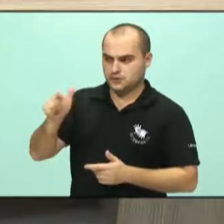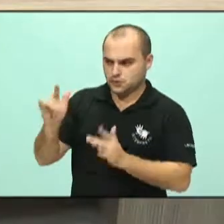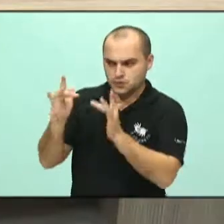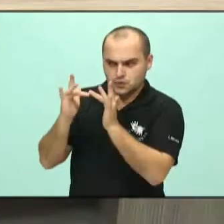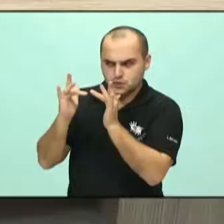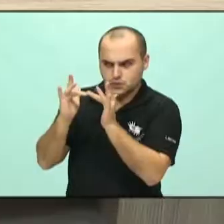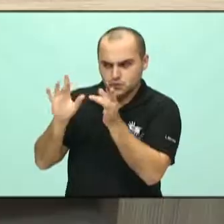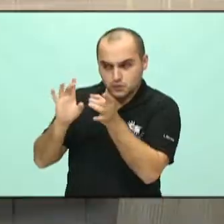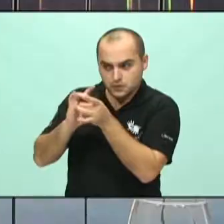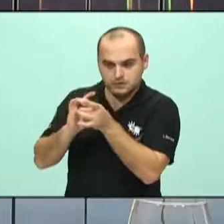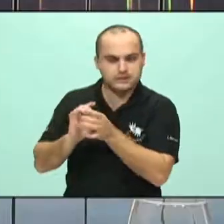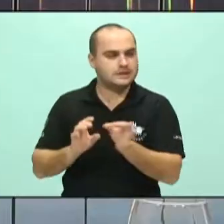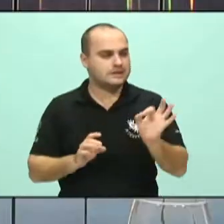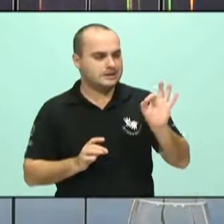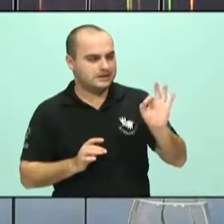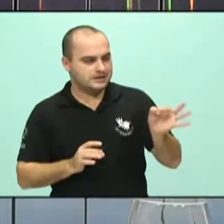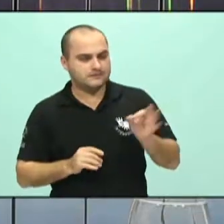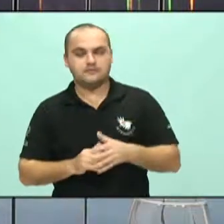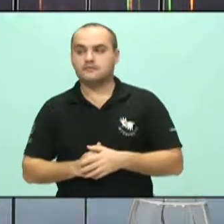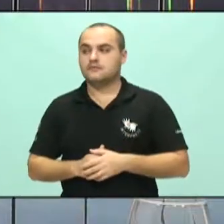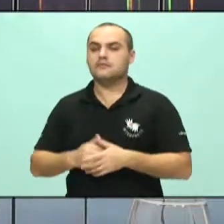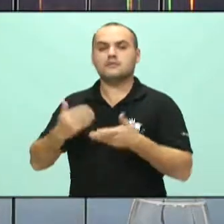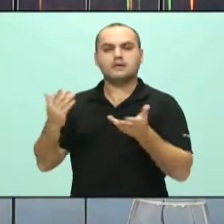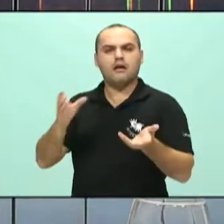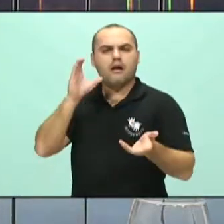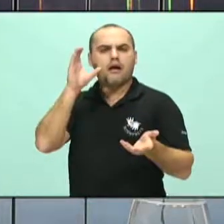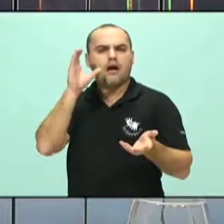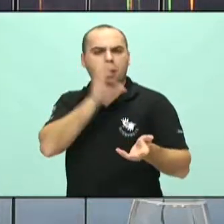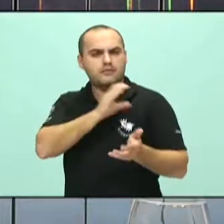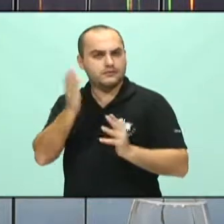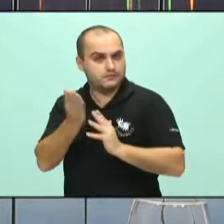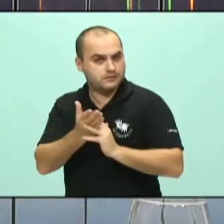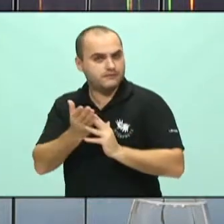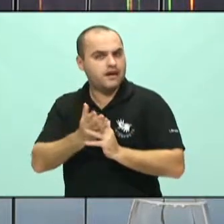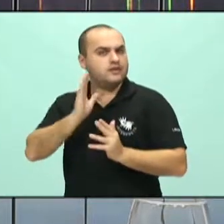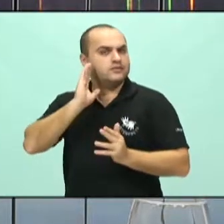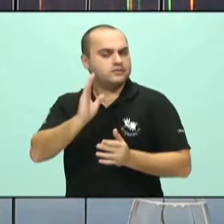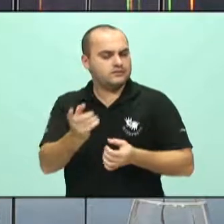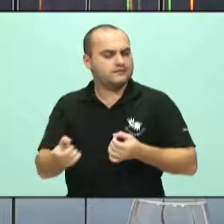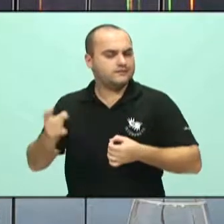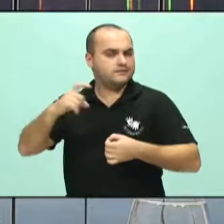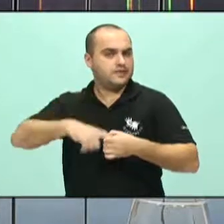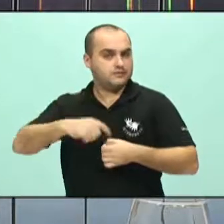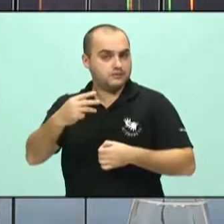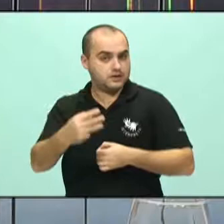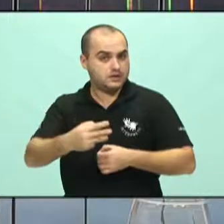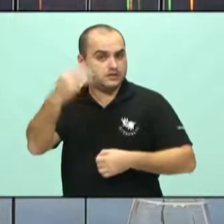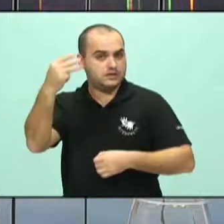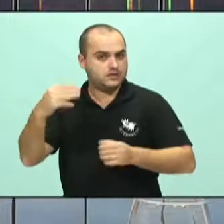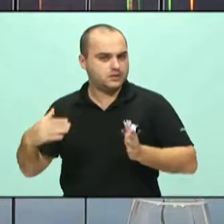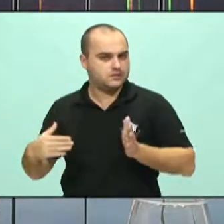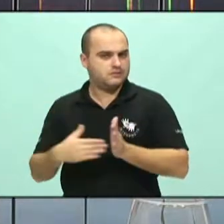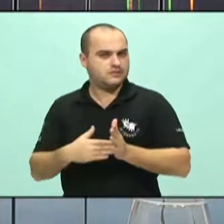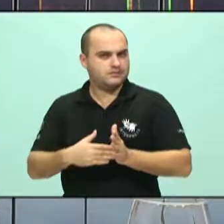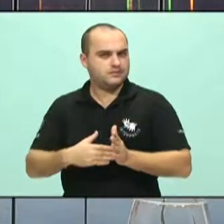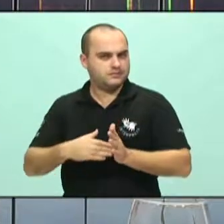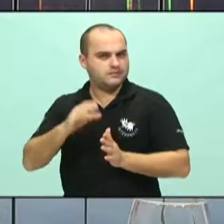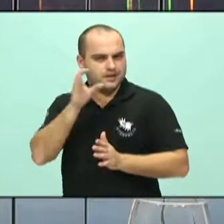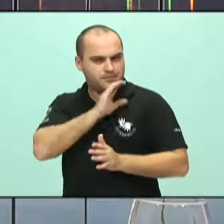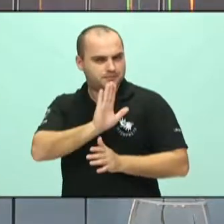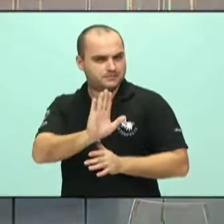Então Exatamente. Bom, nós vamos fazer mais um rápido intervalo, já voltamos com o terceiro e último bloco do Câmara Aberta. Até